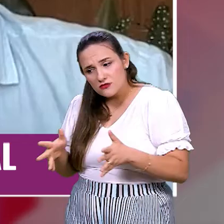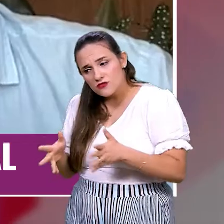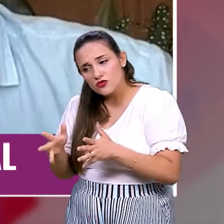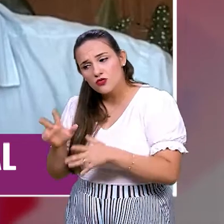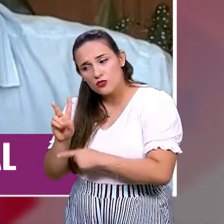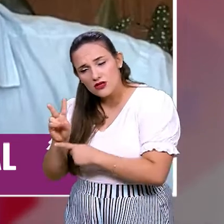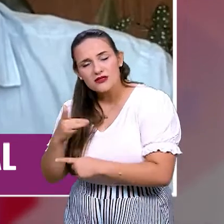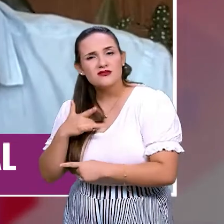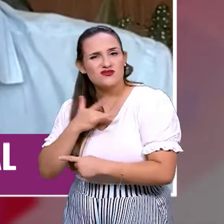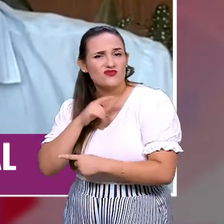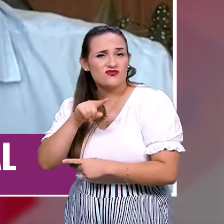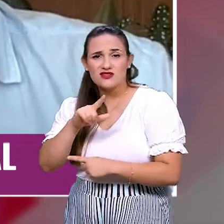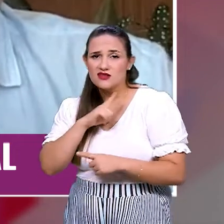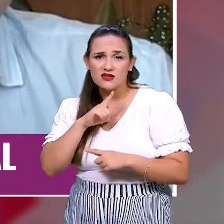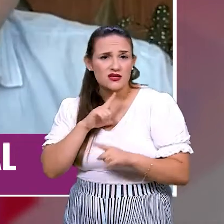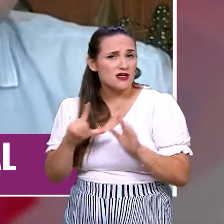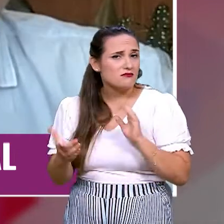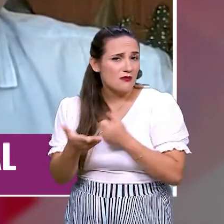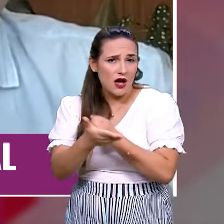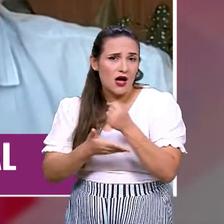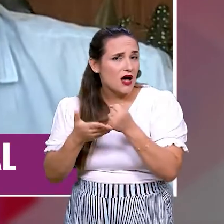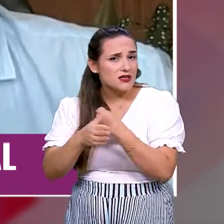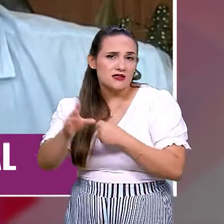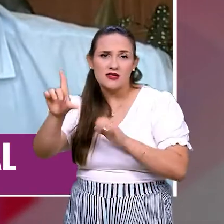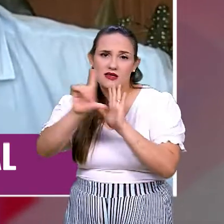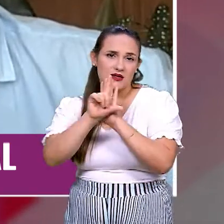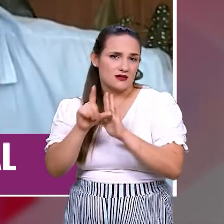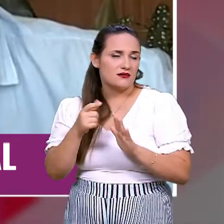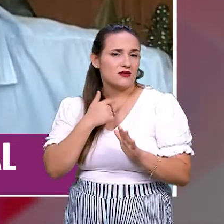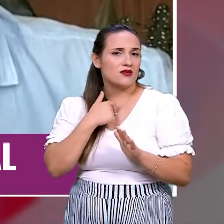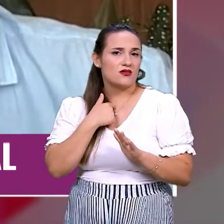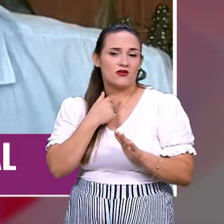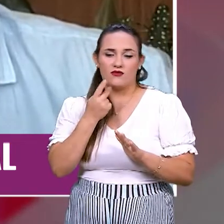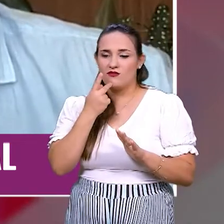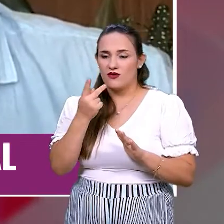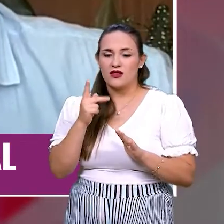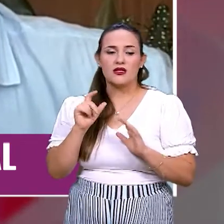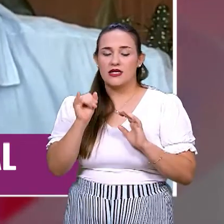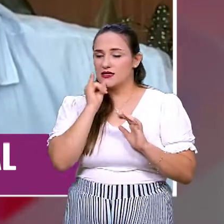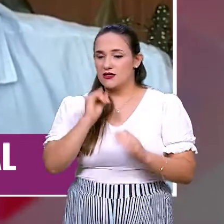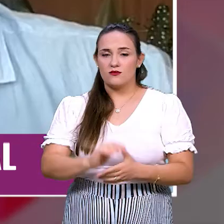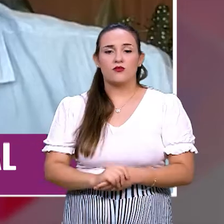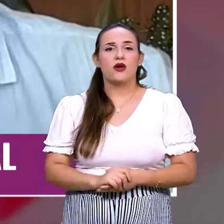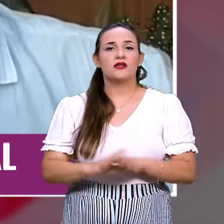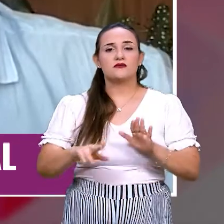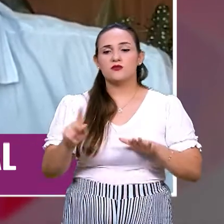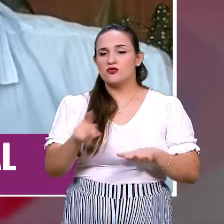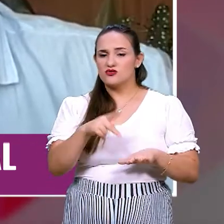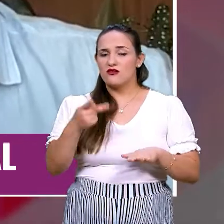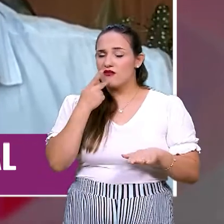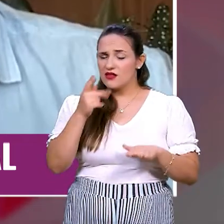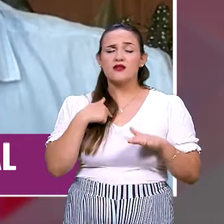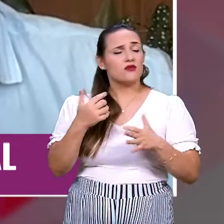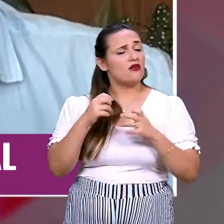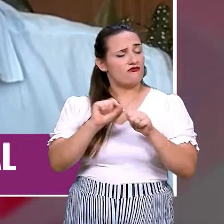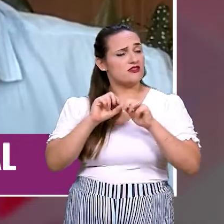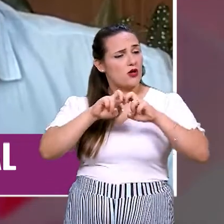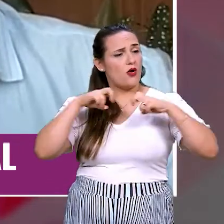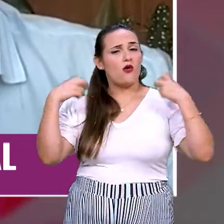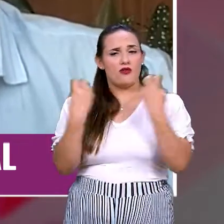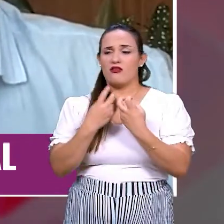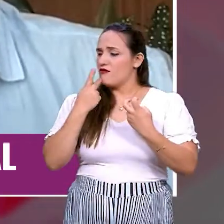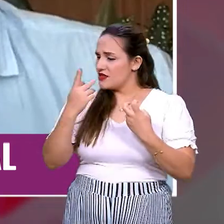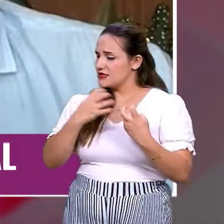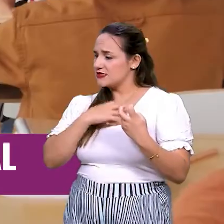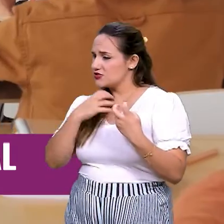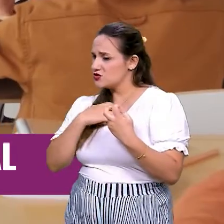essas capacidades no aluno. Então, professor, você é respaldado. Se você quiser um dia, olha, não vou dar matérias cognitivas, eu vou sentar com a minha turma, fazer